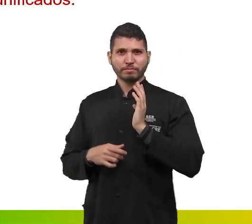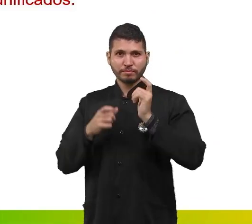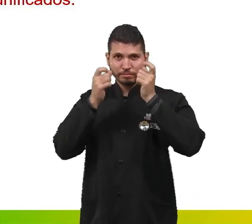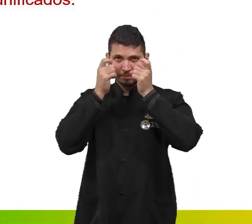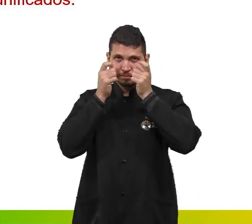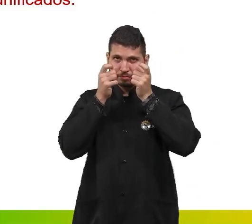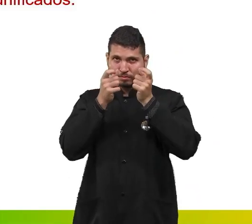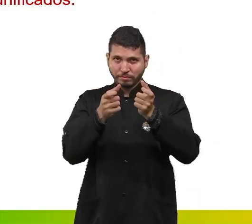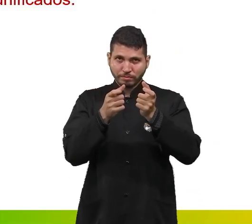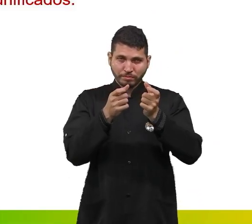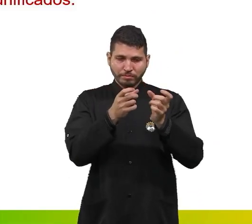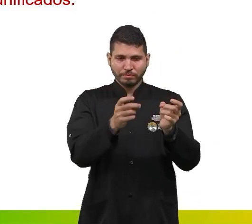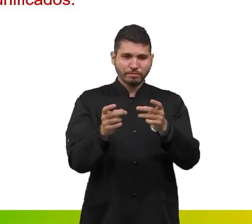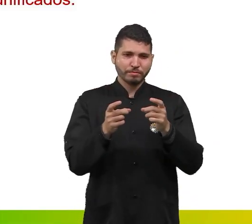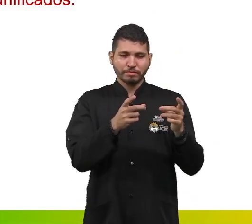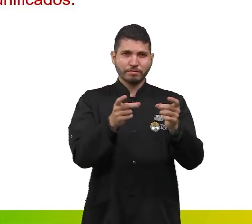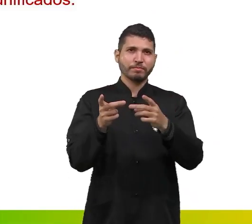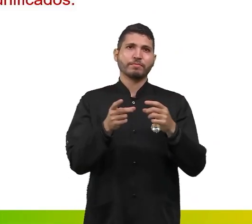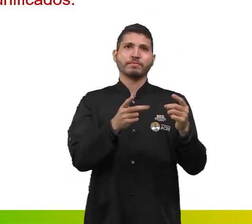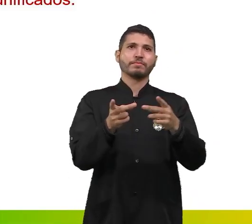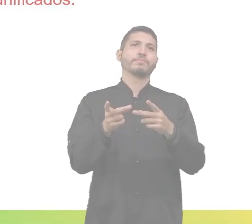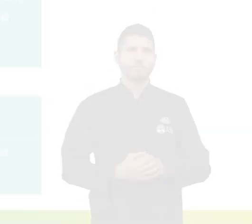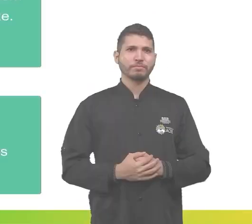mercados unificados.